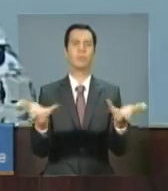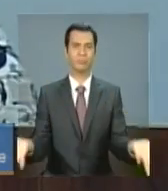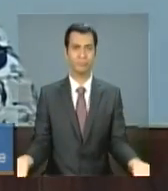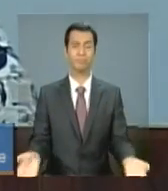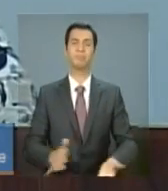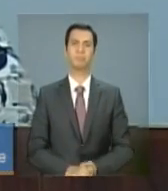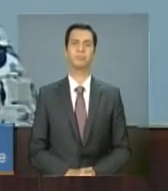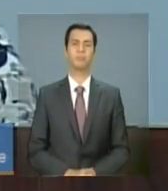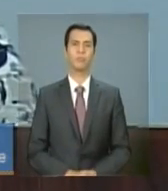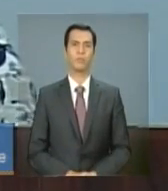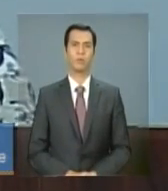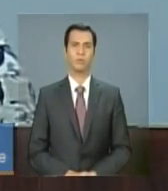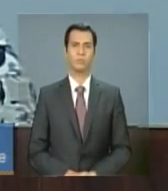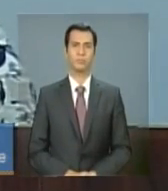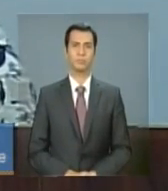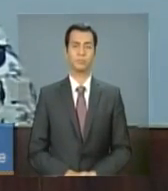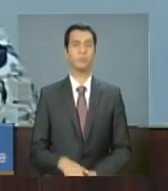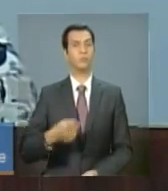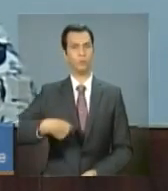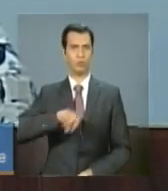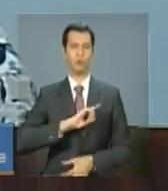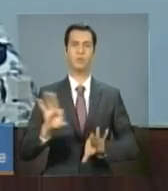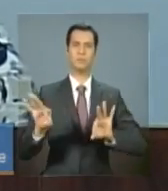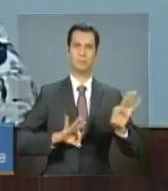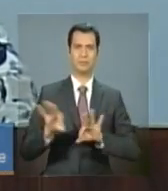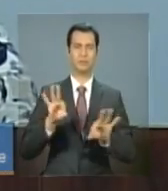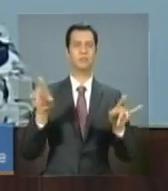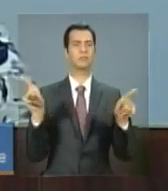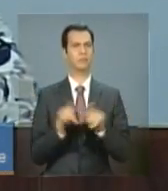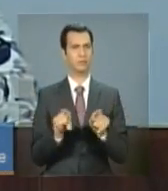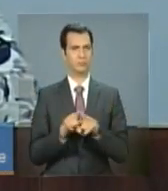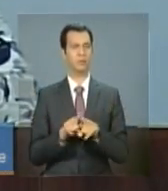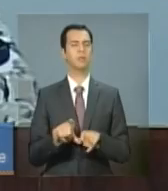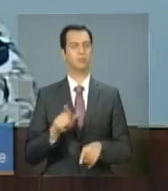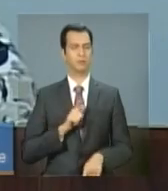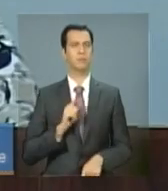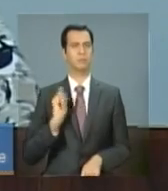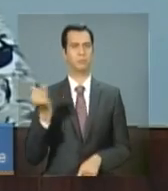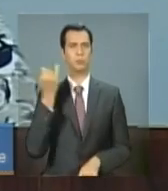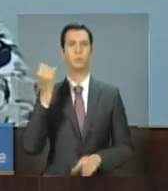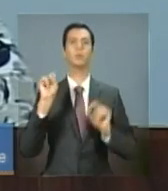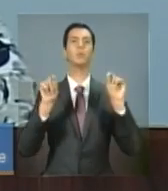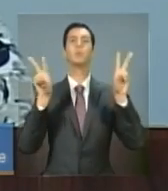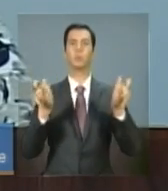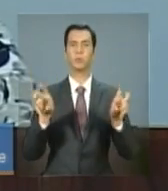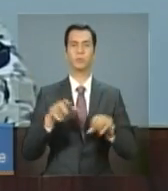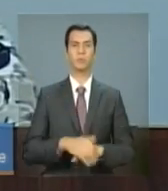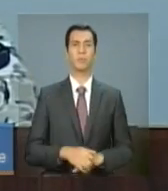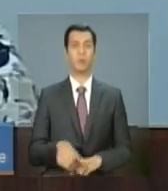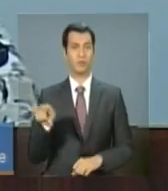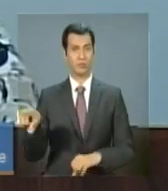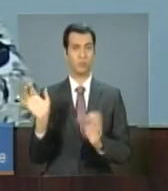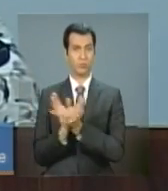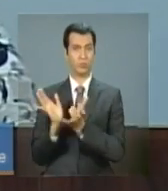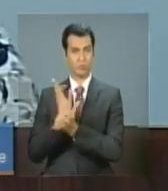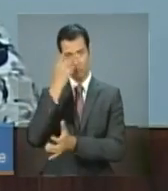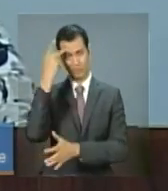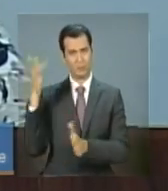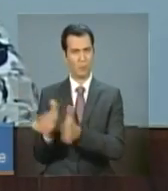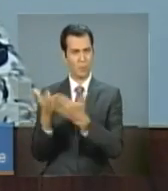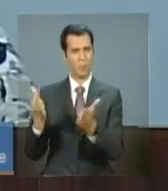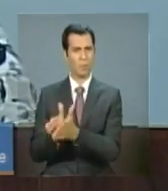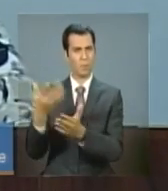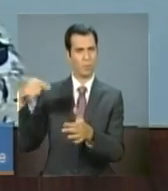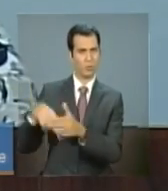que é uma questão que organiza todo o nosso plano, que é a ideia de que essa população é uma população tão carente, com tantas